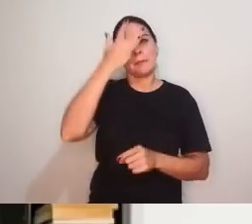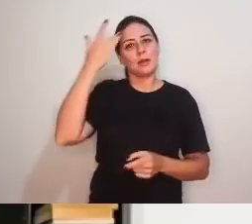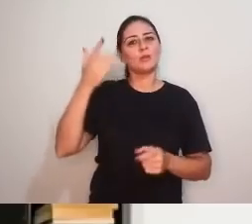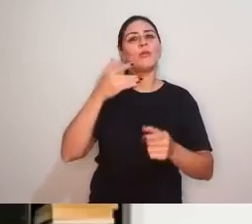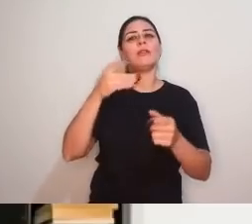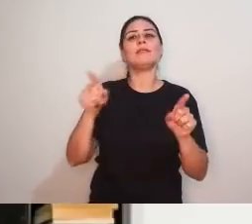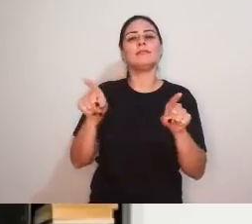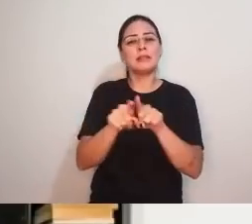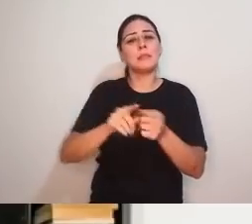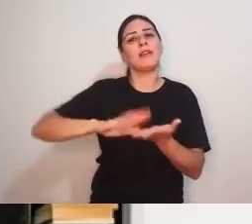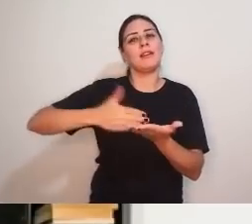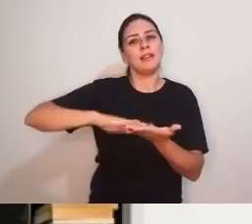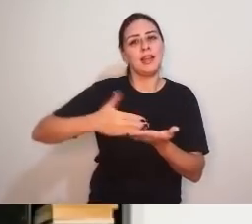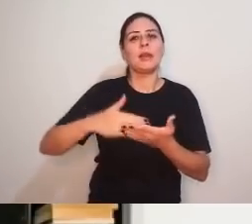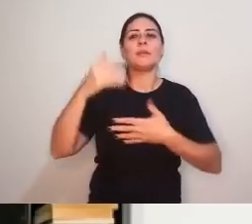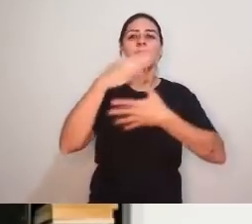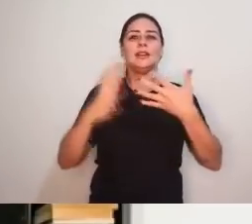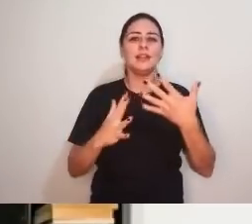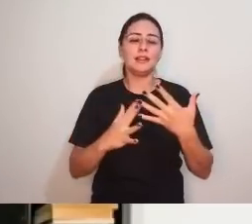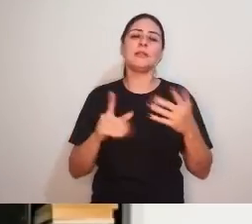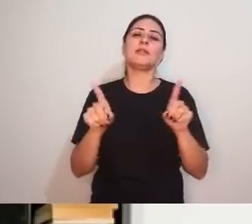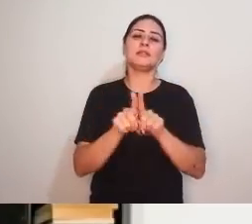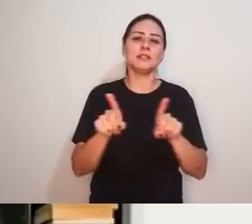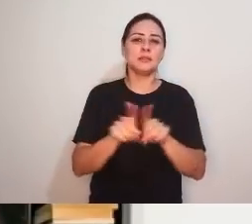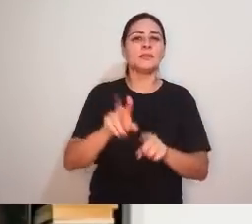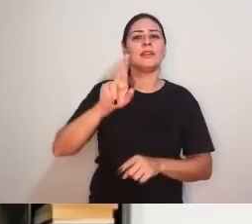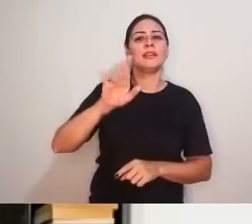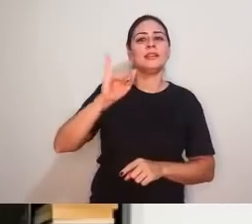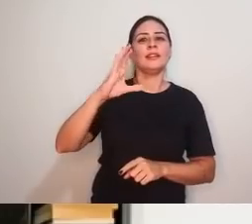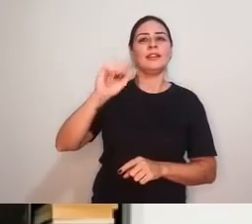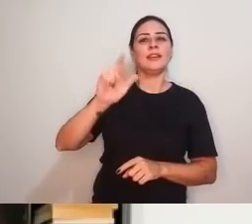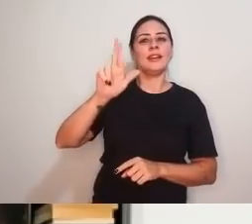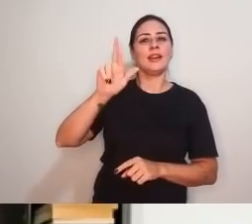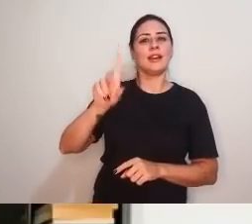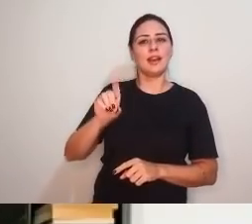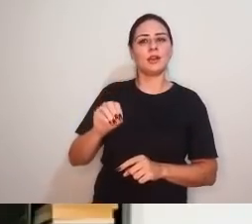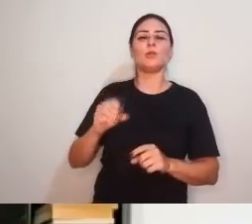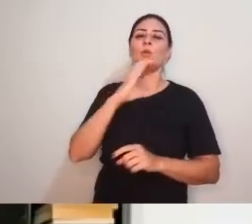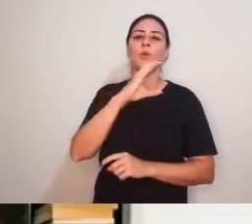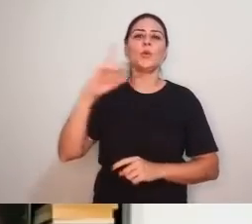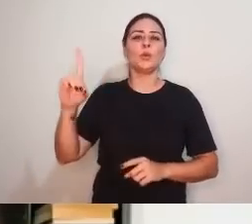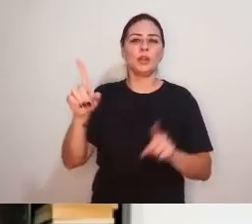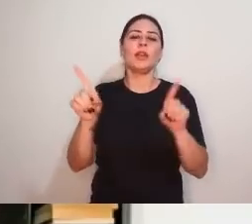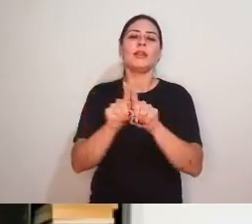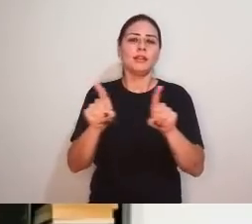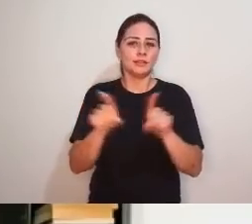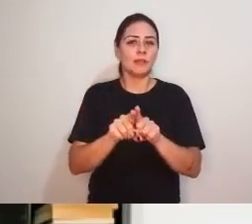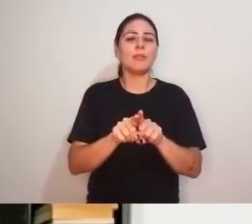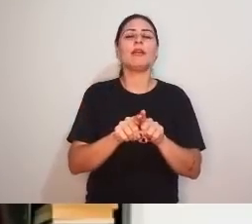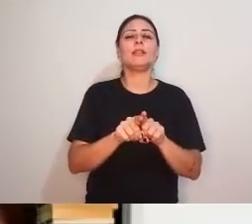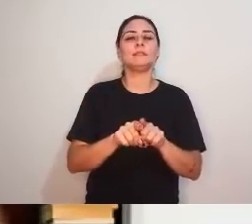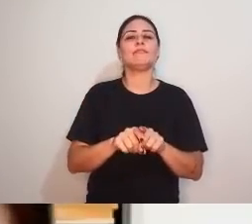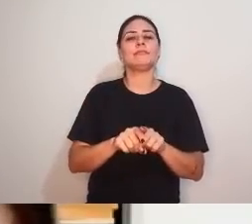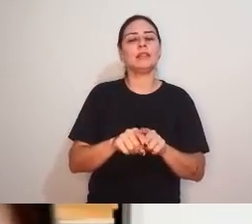gente, né, ao Ricardo, que coordena tudo isso através do Departamento de Articulação Pedagógica. Como eu falei, professor Marcos, esse é o